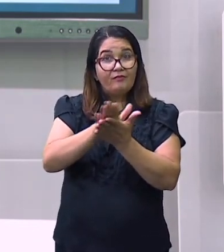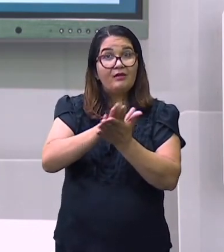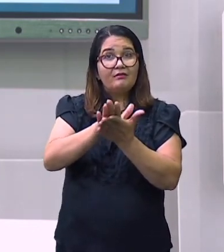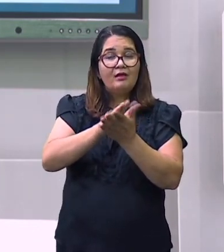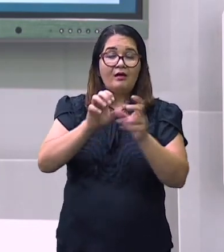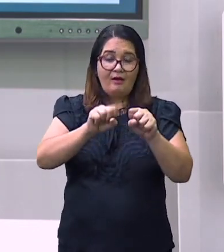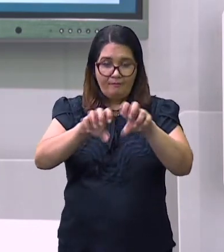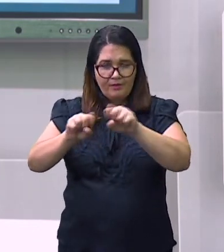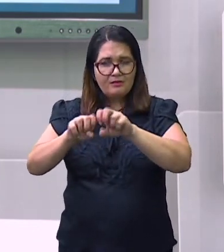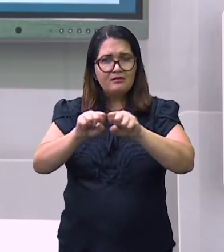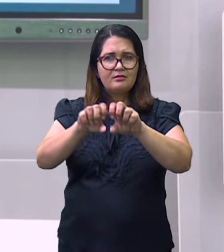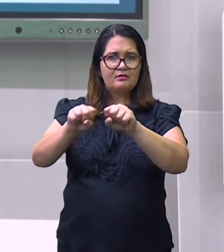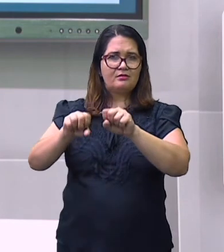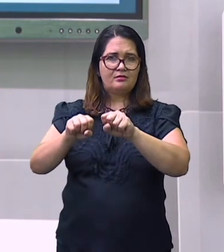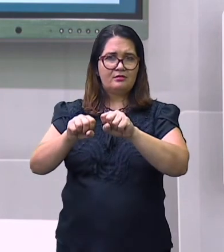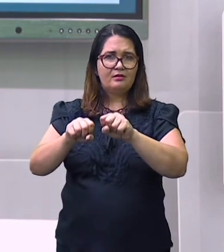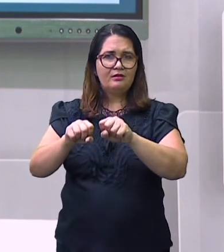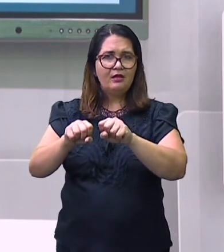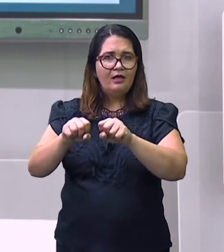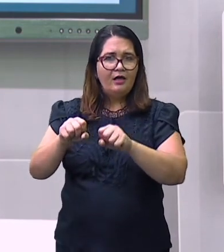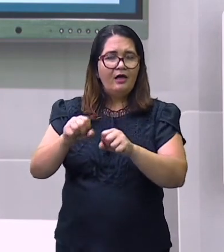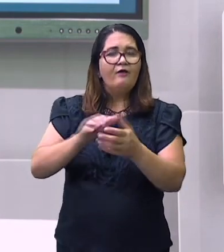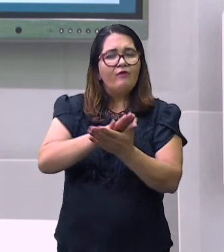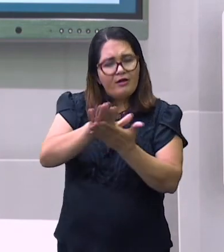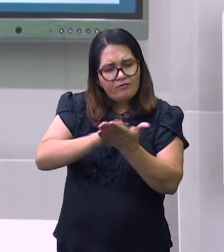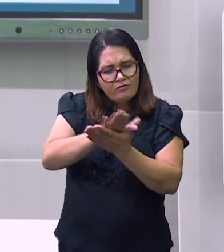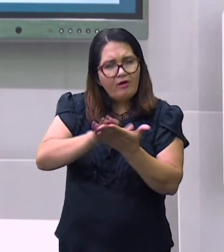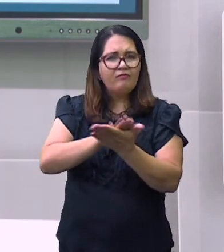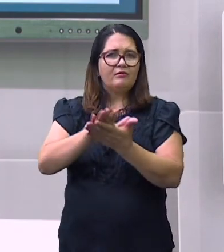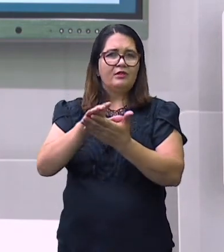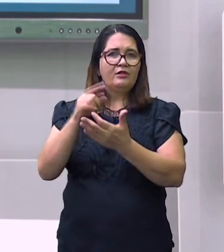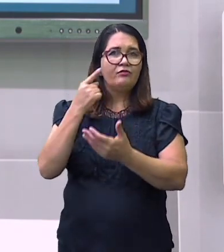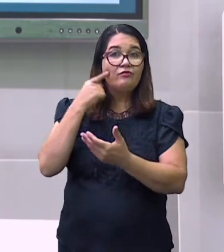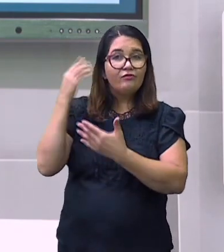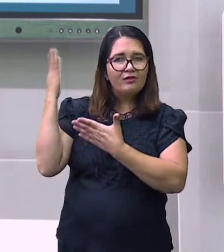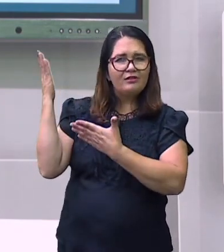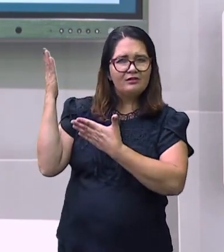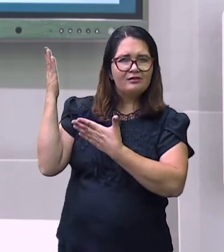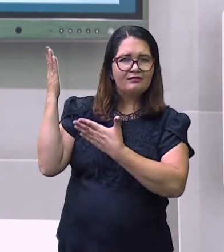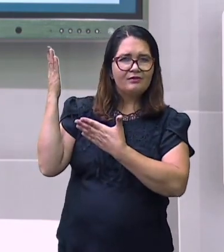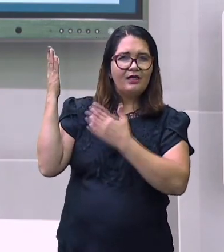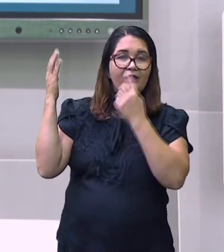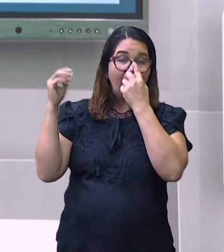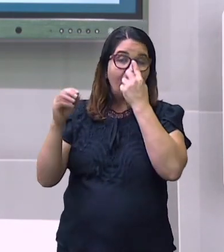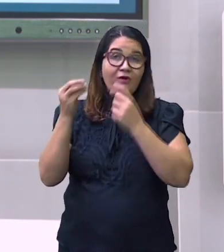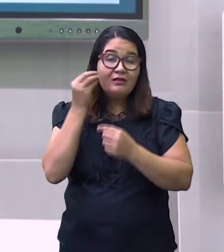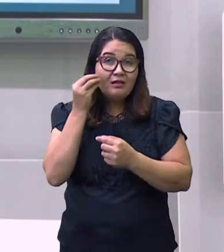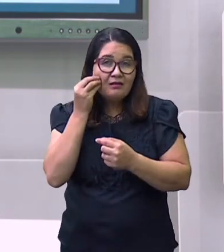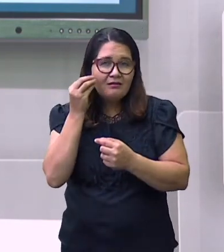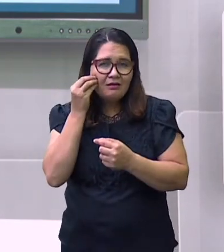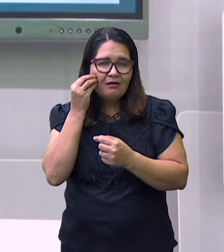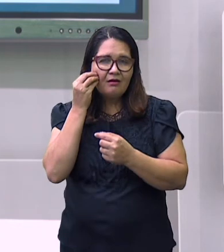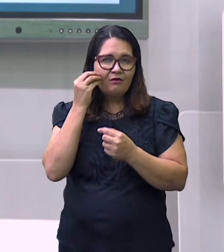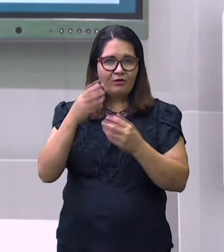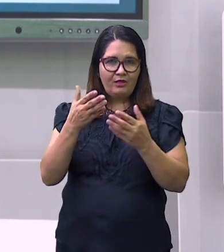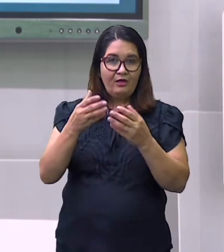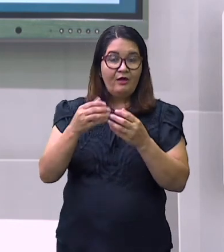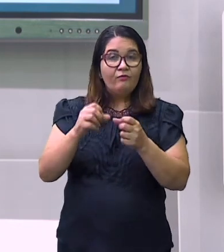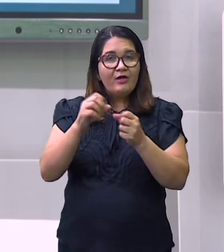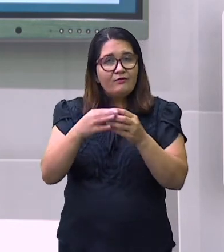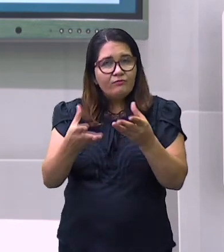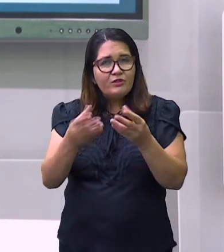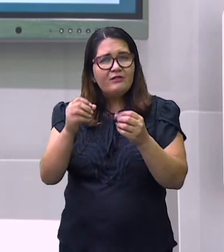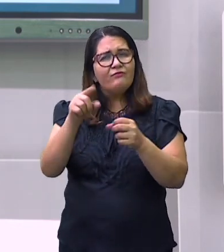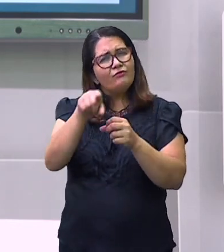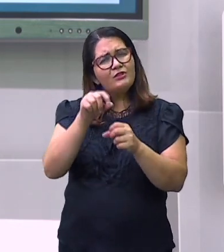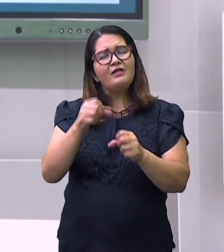Você vai rodar, fazer redondinho. Depois você vai chegar isso próximo a um tubinho. Fazendo mesmo esse